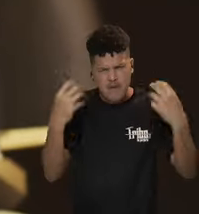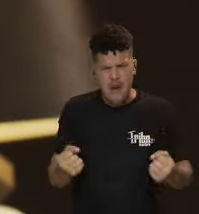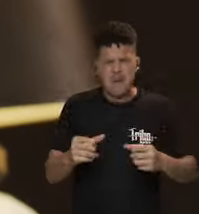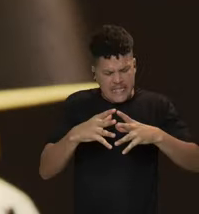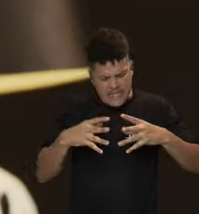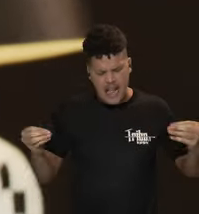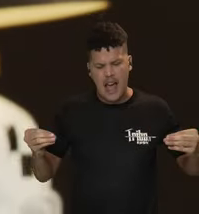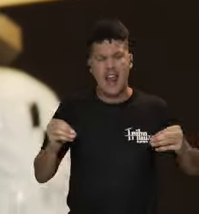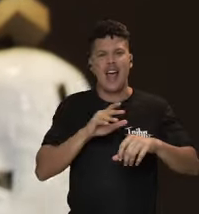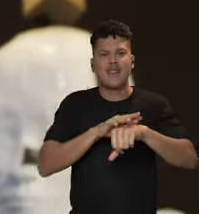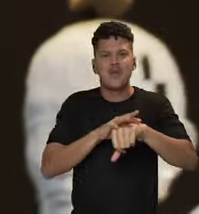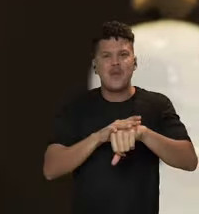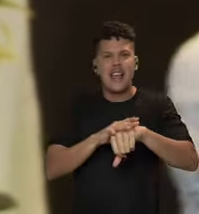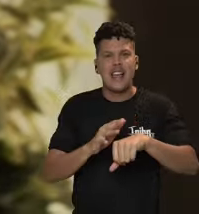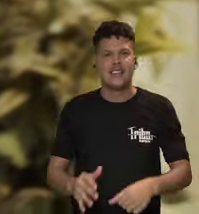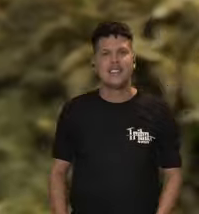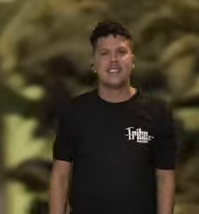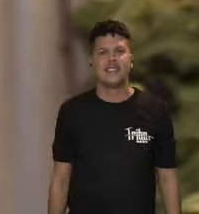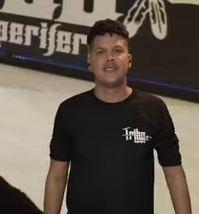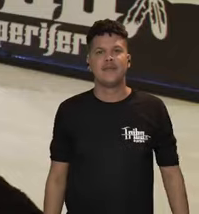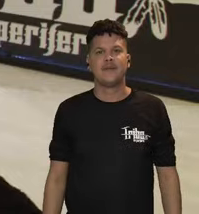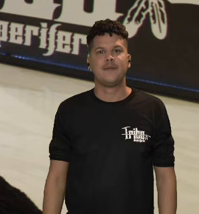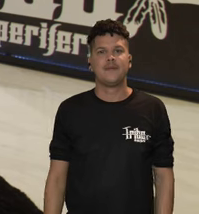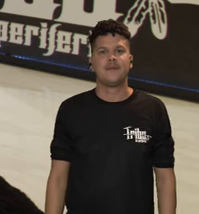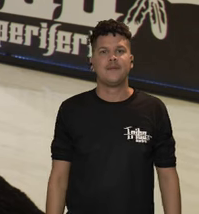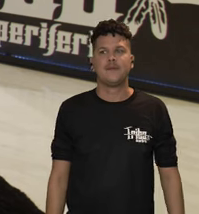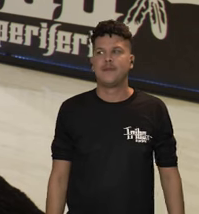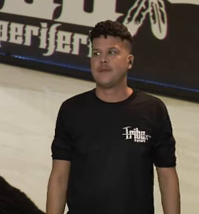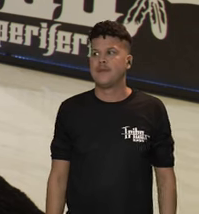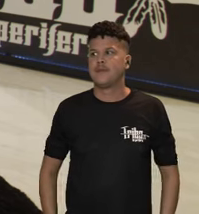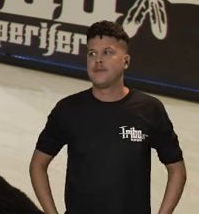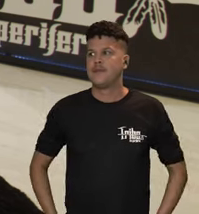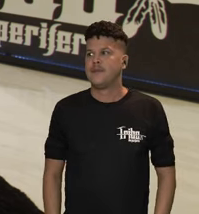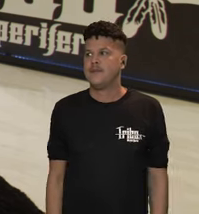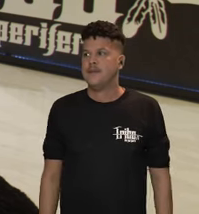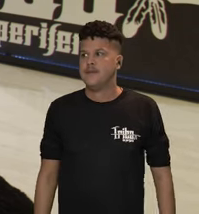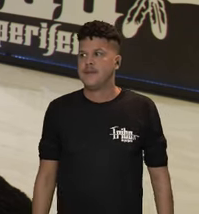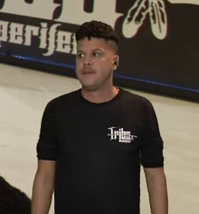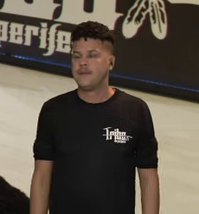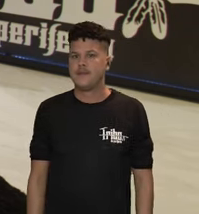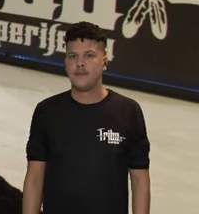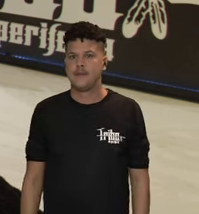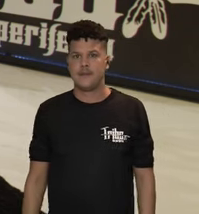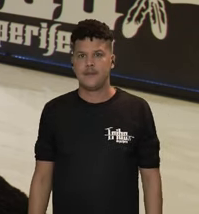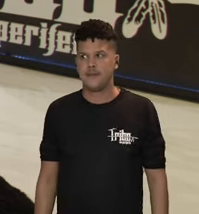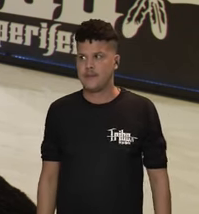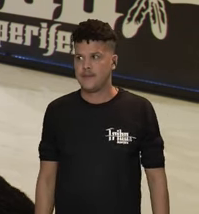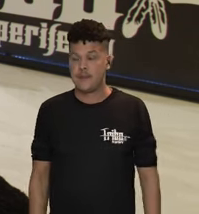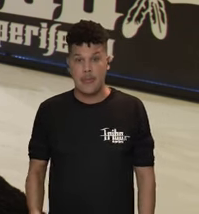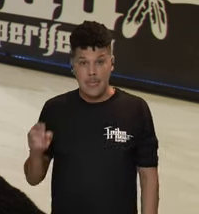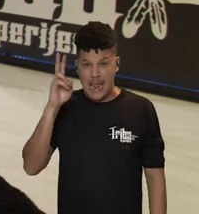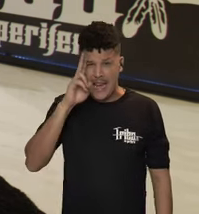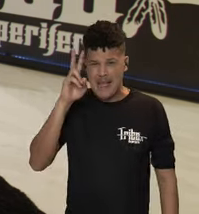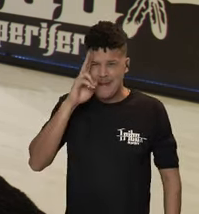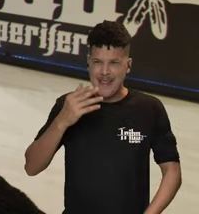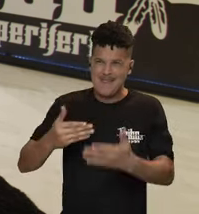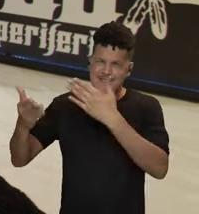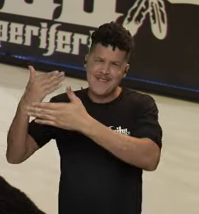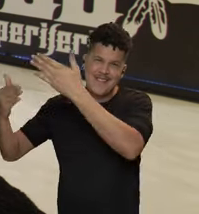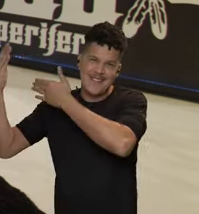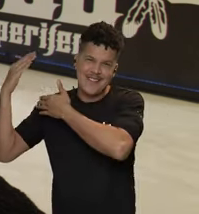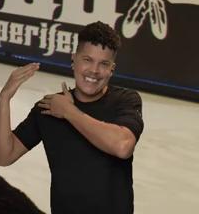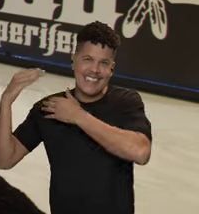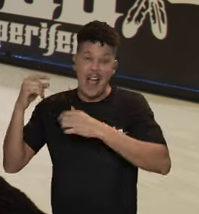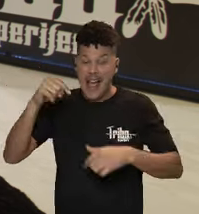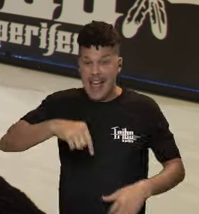beleza? Vamos sarar esse momento aí, mano. Bora. E assim, vamos aqui relembrando também daqueles velhos tempos da capital. Ô, tempo bom.